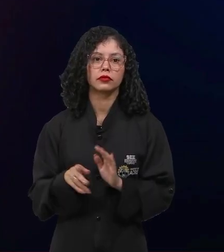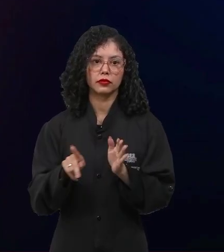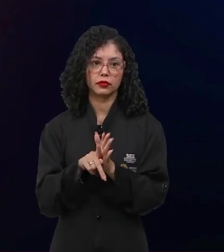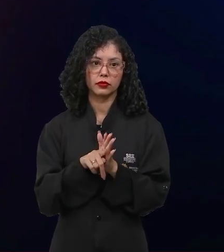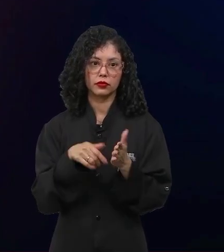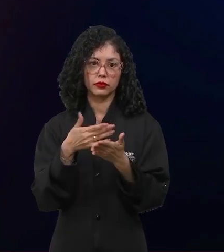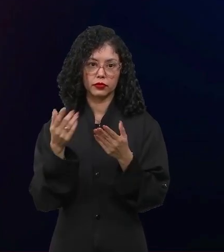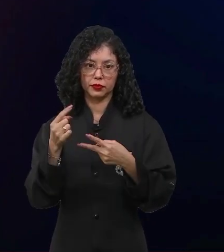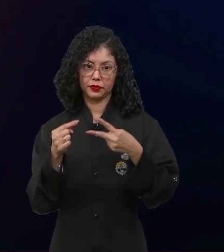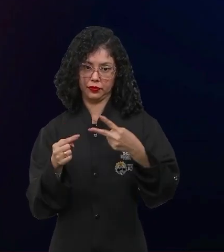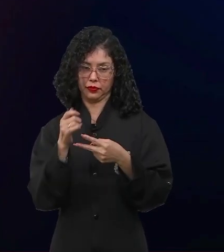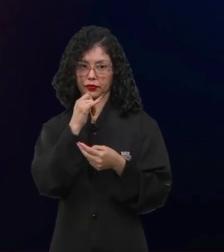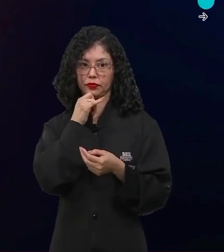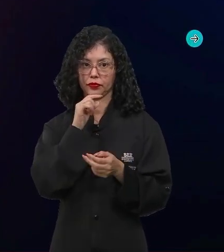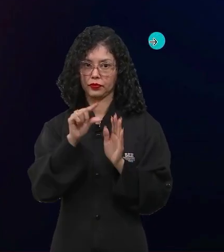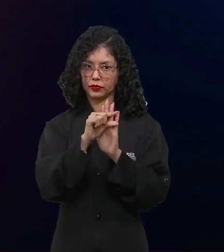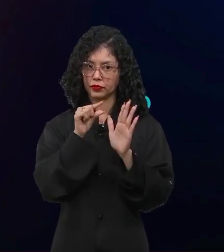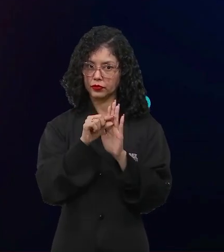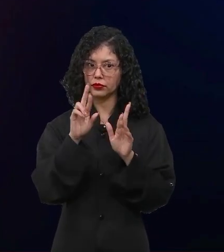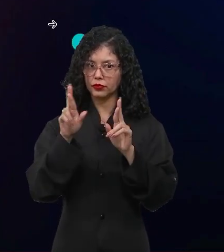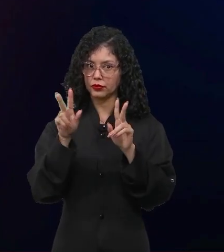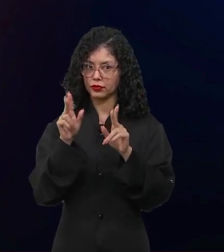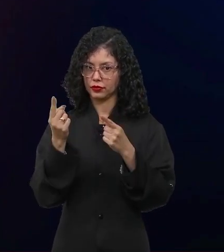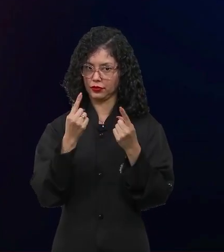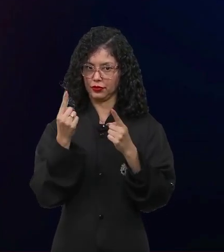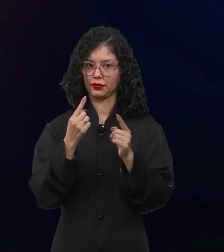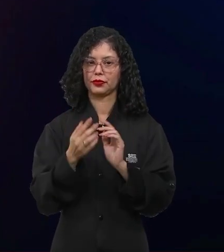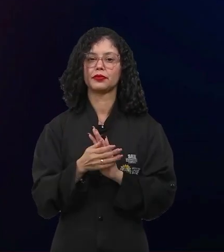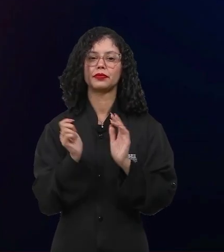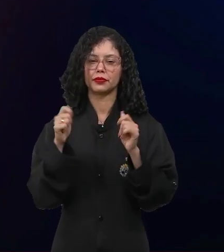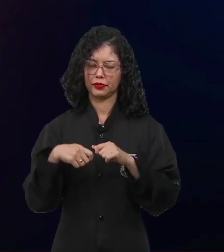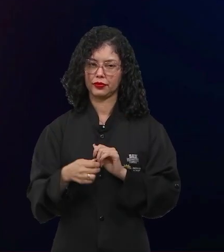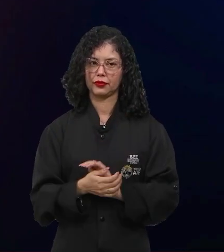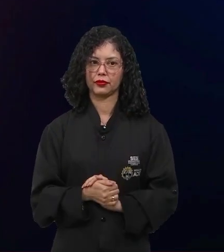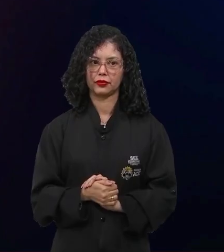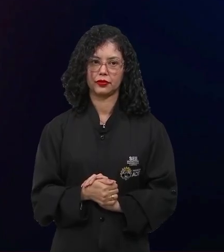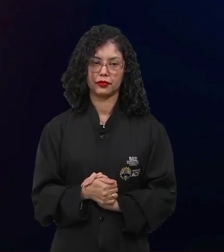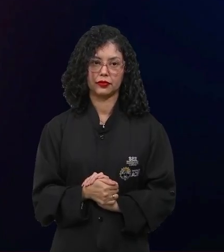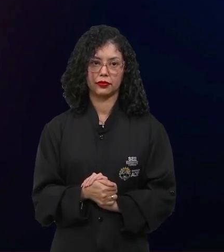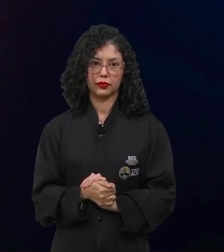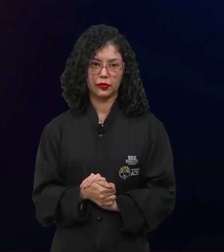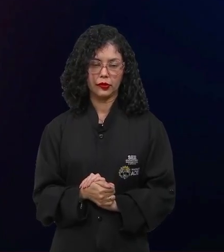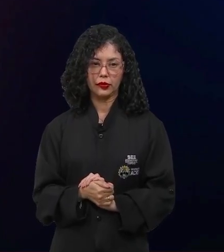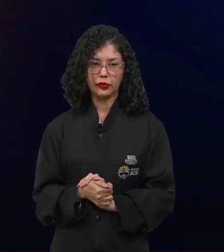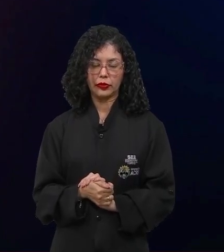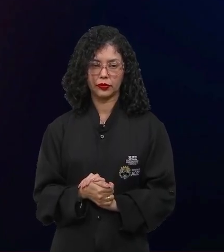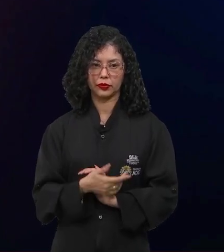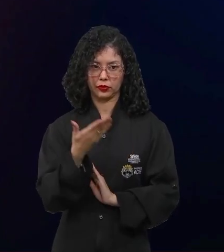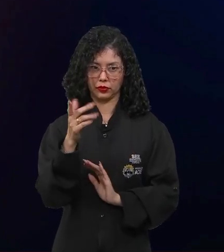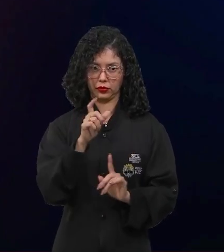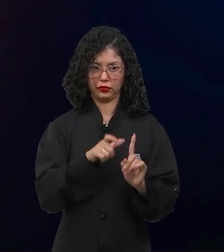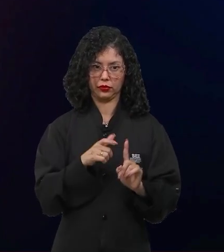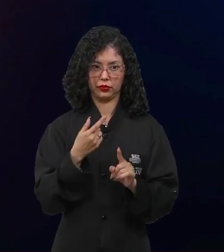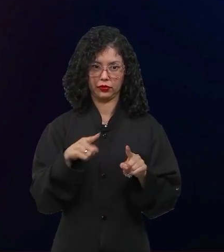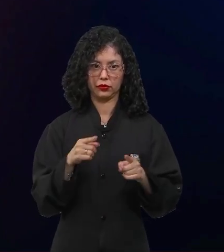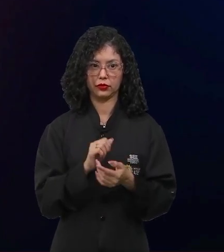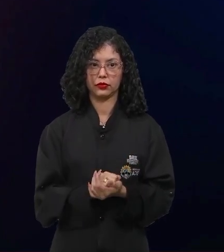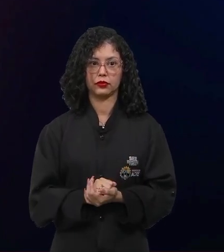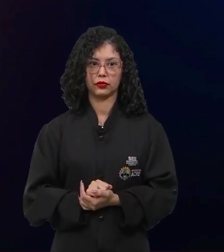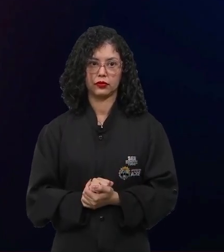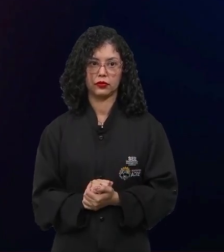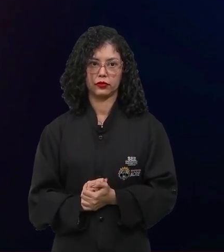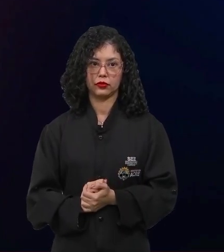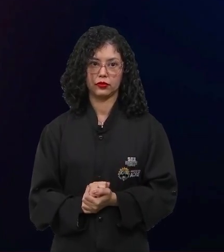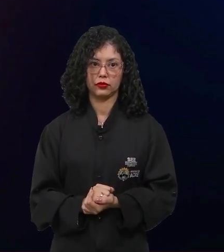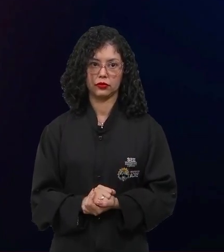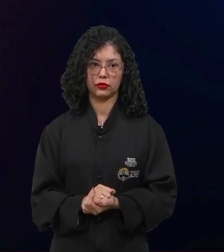para vocês. Tem uma pequena diferença, mas é possível observar nessa apresentação musical que eu vou mostrar